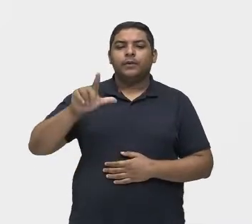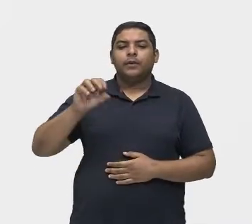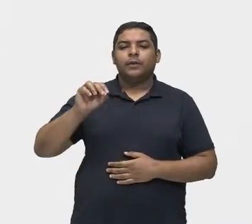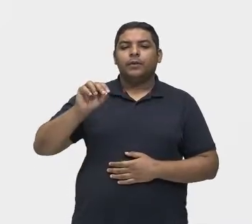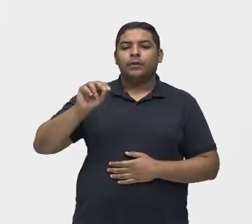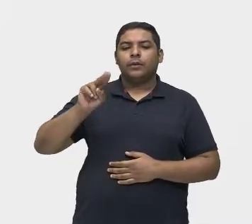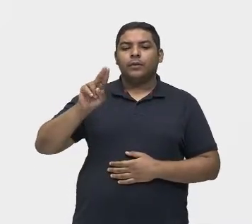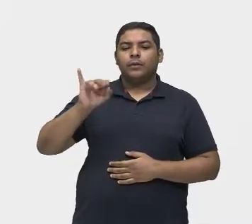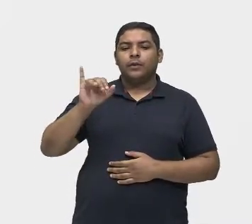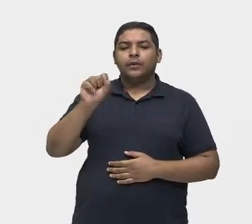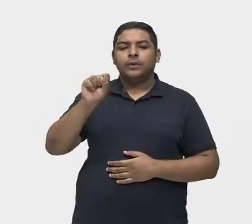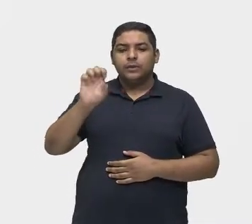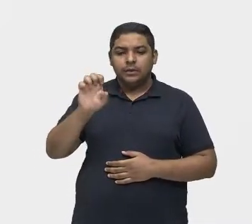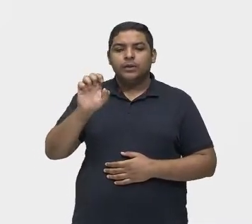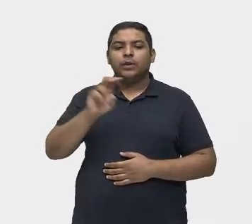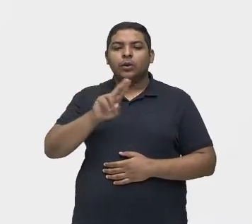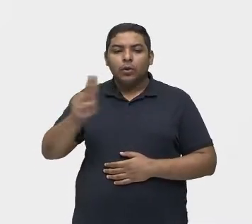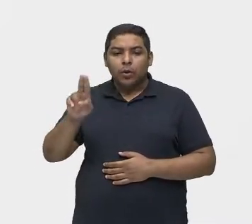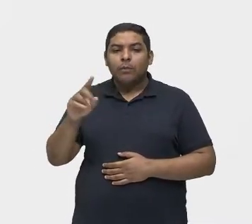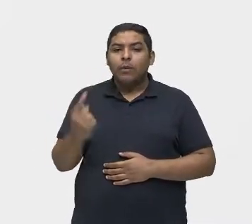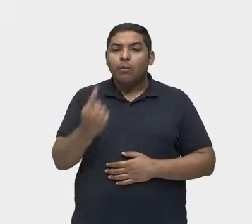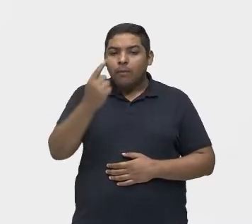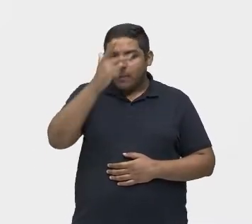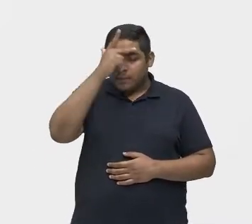Lois, was not feeling well this